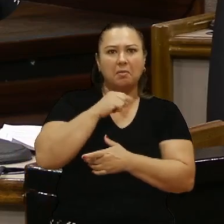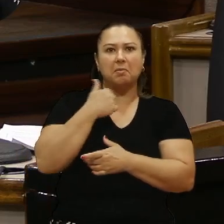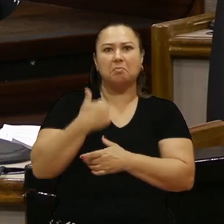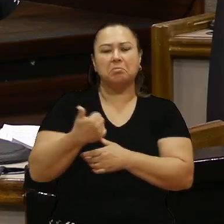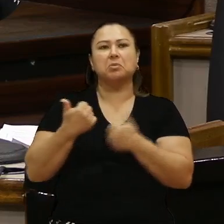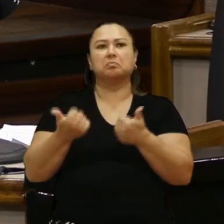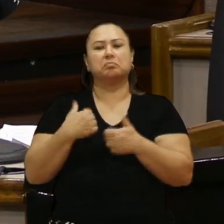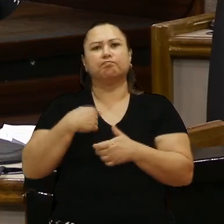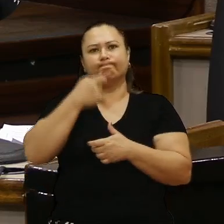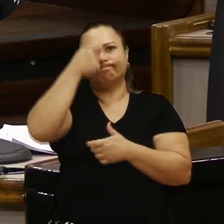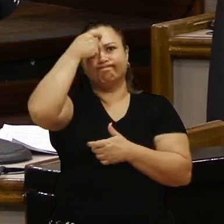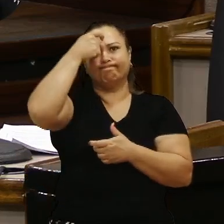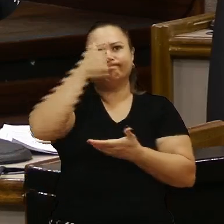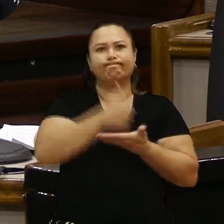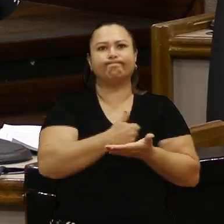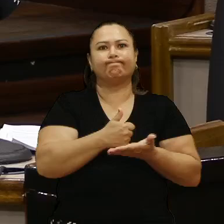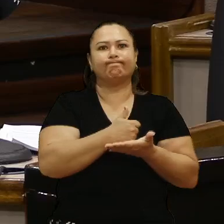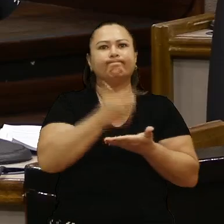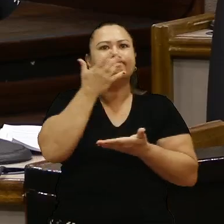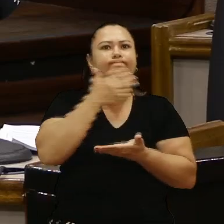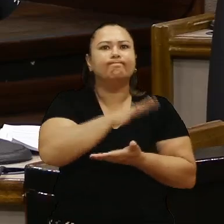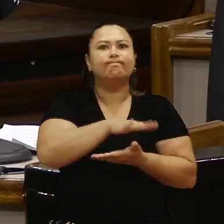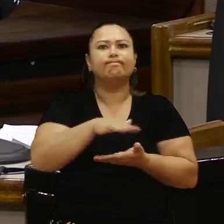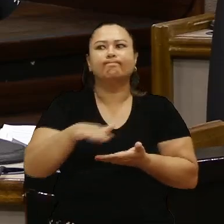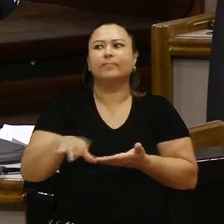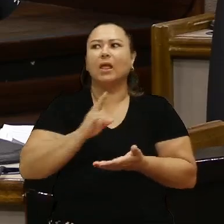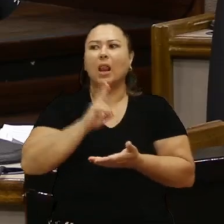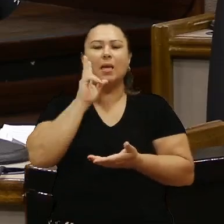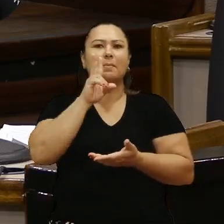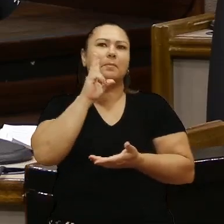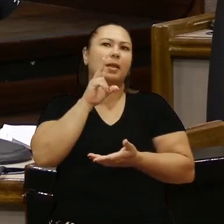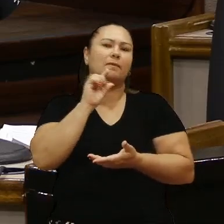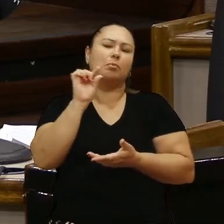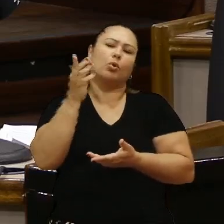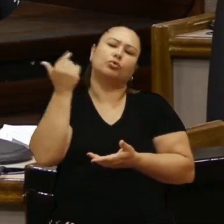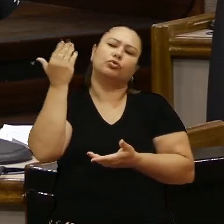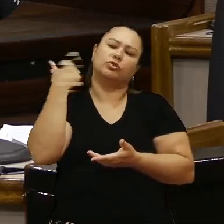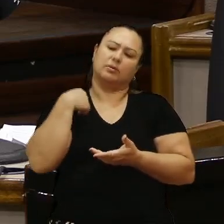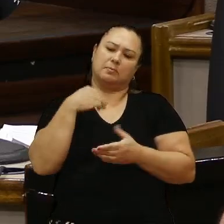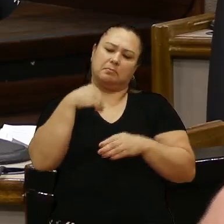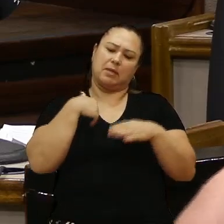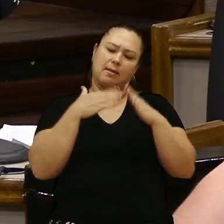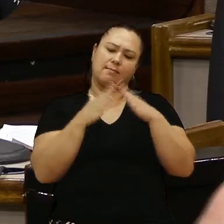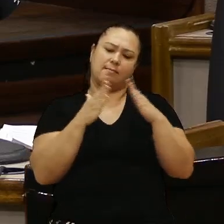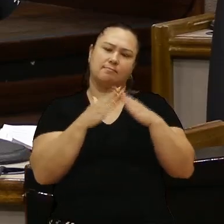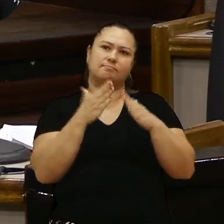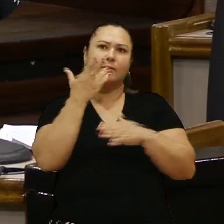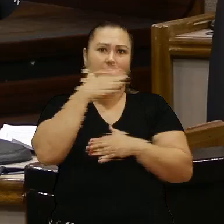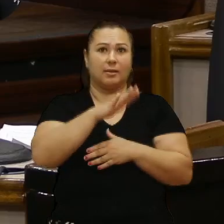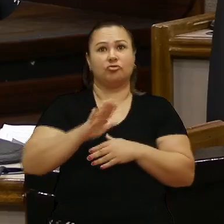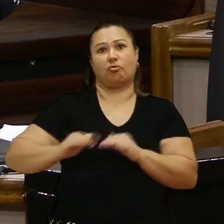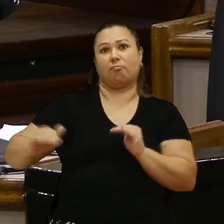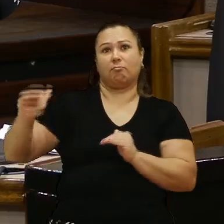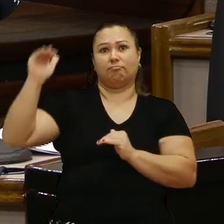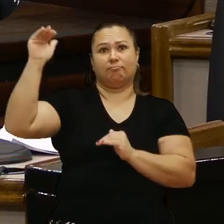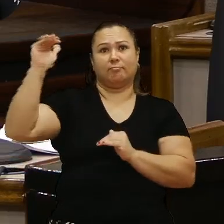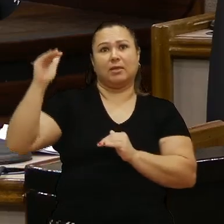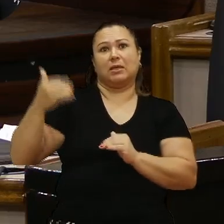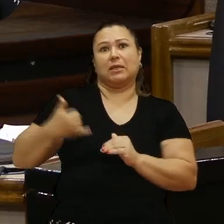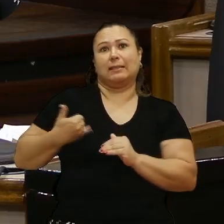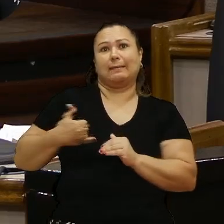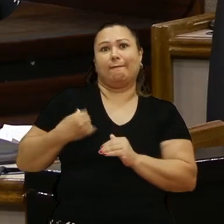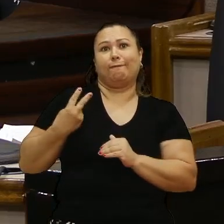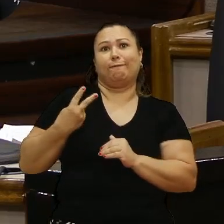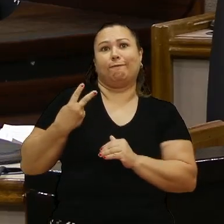conscientização, né, lá na base, nas crianças. Eu lembrava agora, há poucos dias lá em casa, minhas crianças já estão grandes, a minha mais nova está com